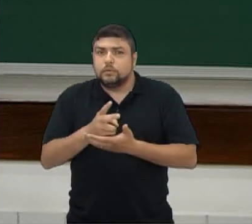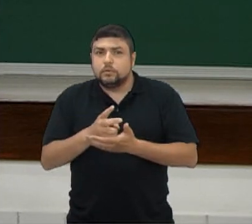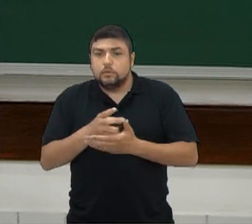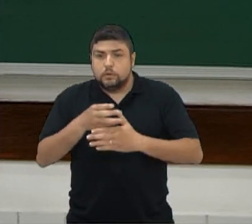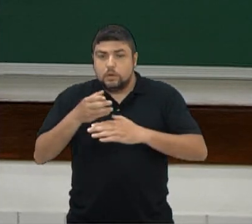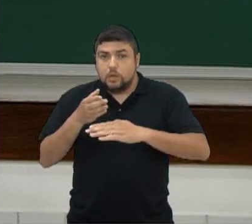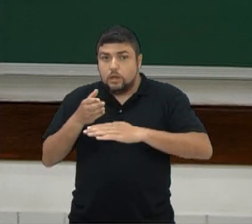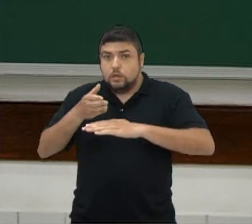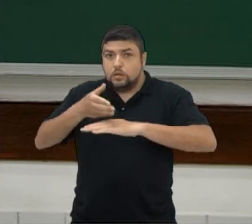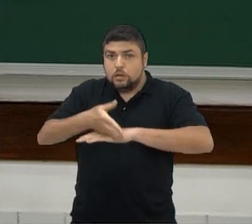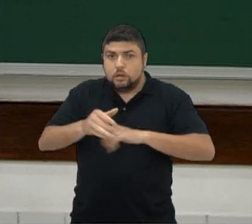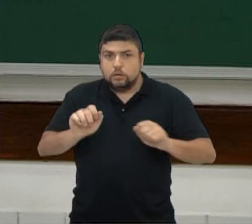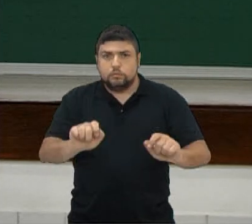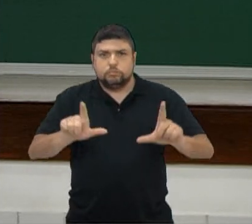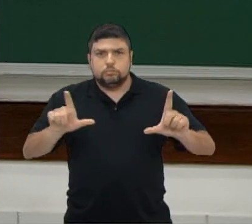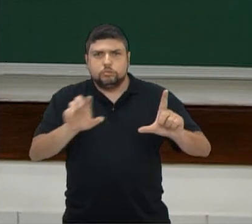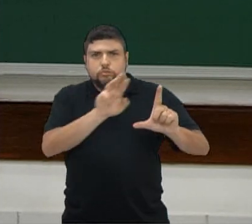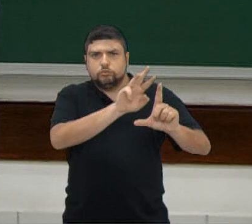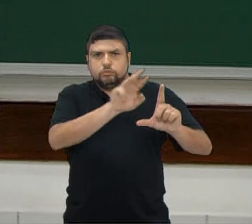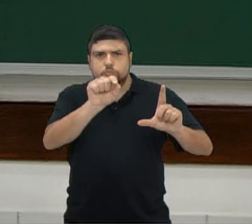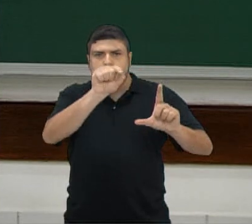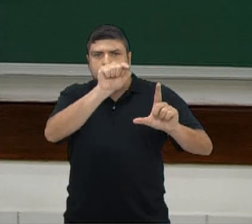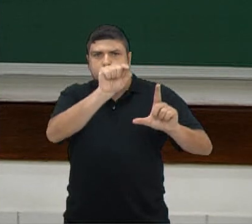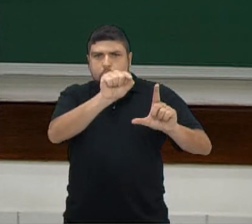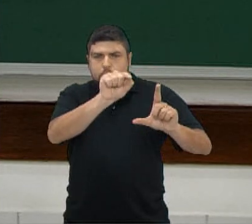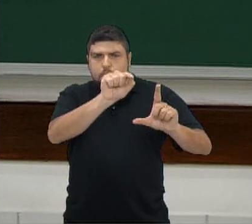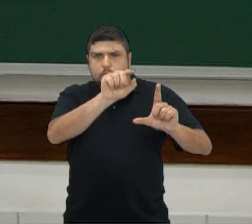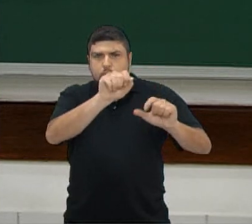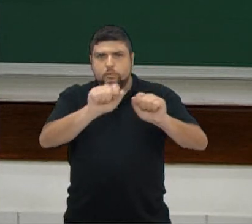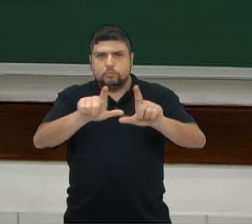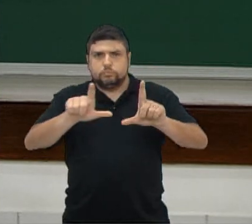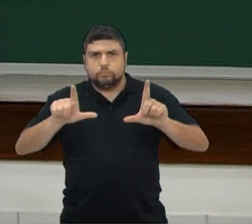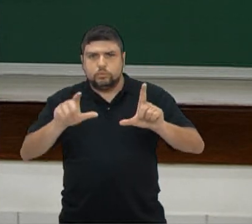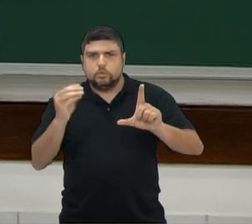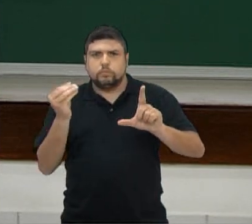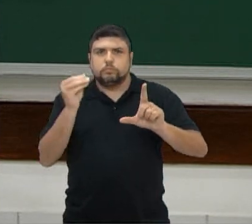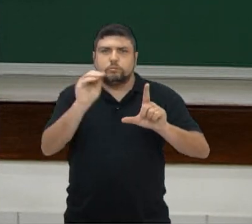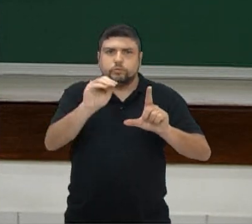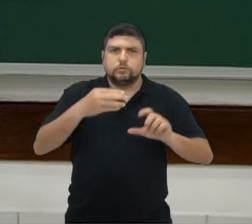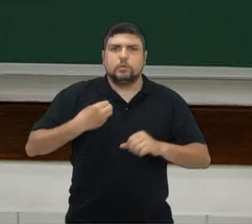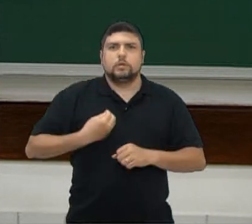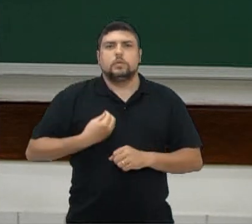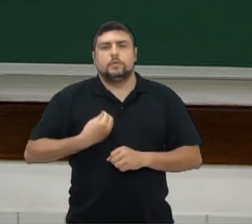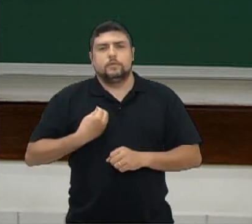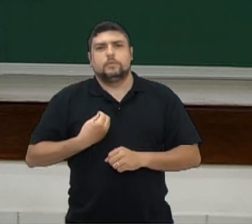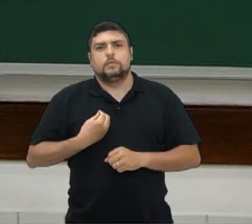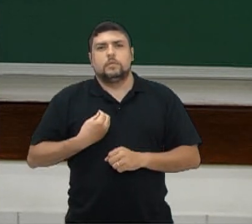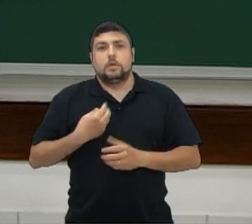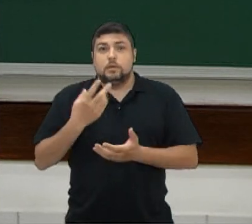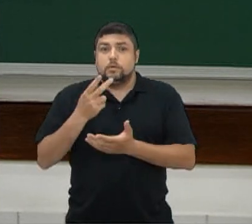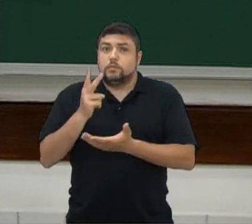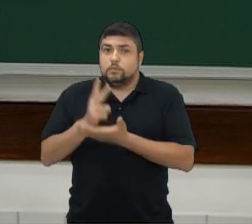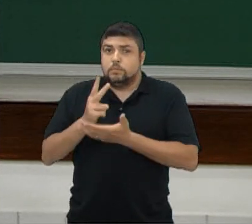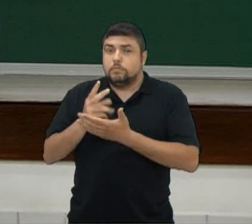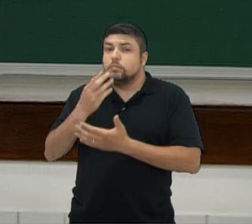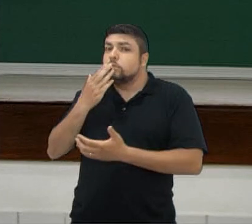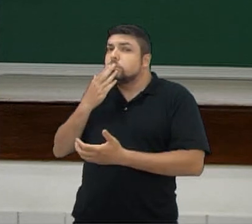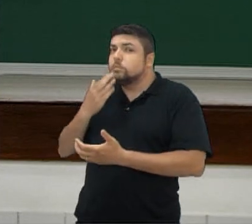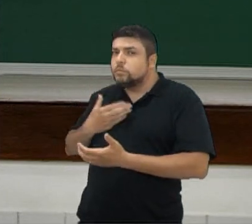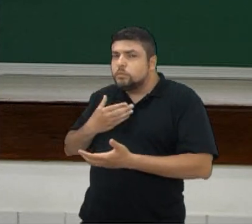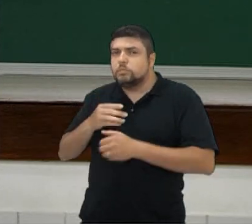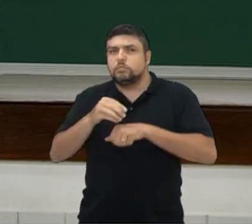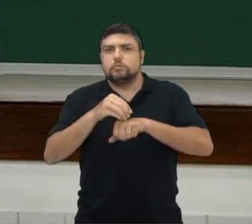registrar a presença de vocês, Então, o pessoal da equipe tem sempre pedido para a gente reforçar esse recado,